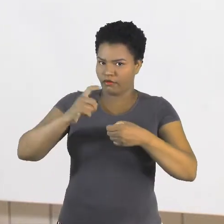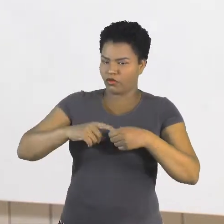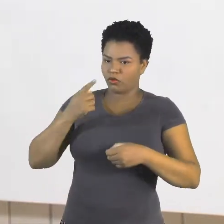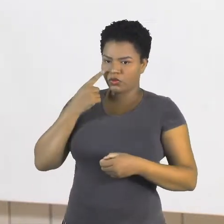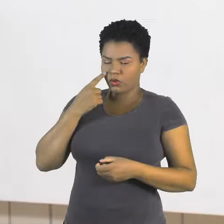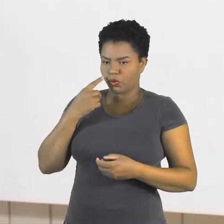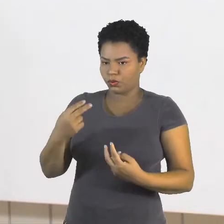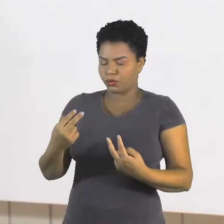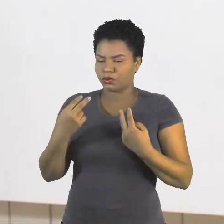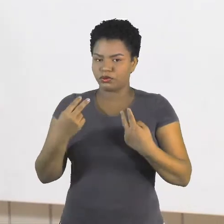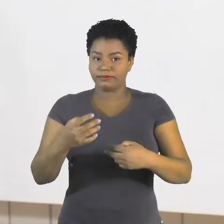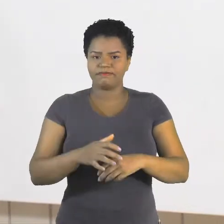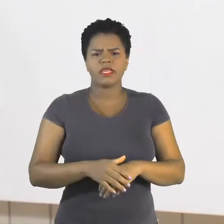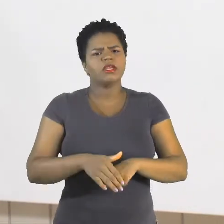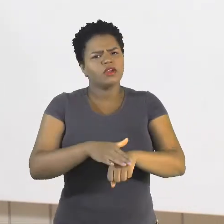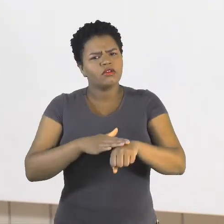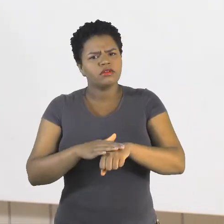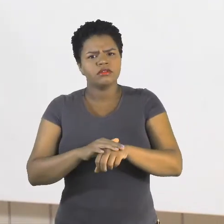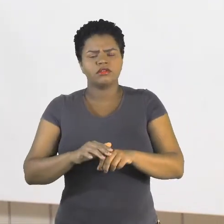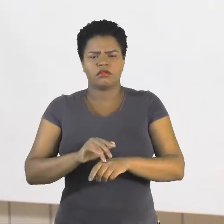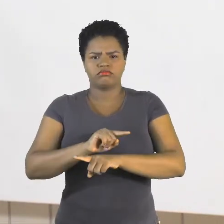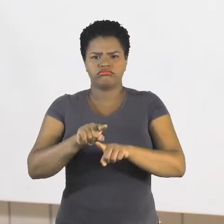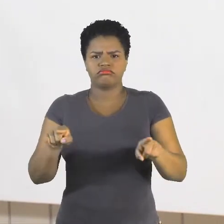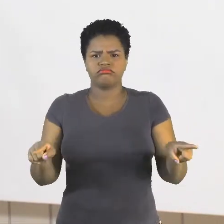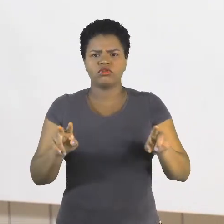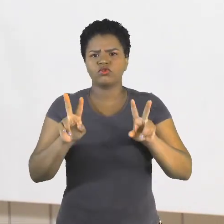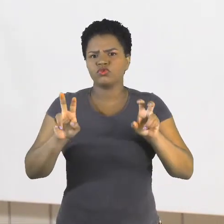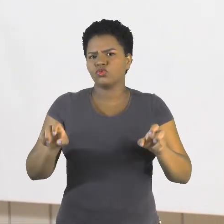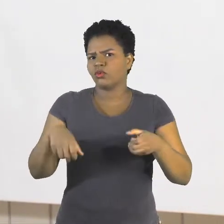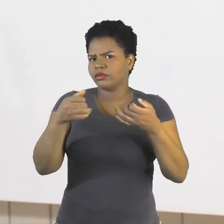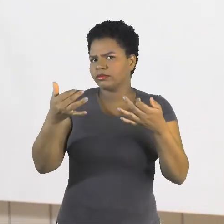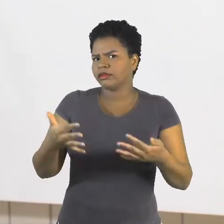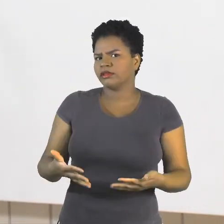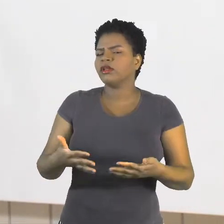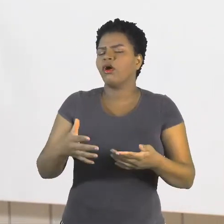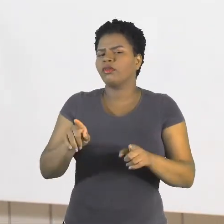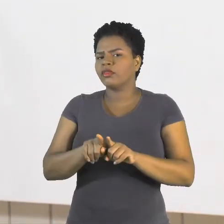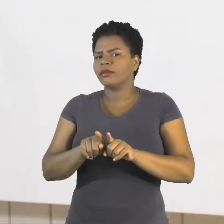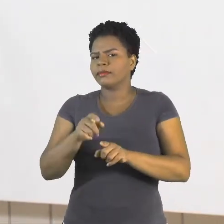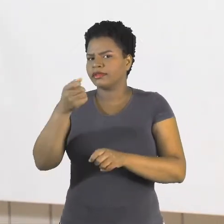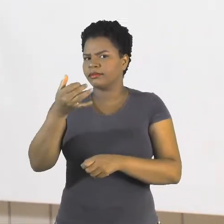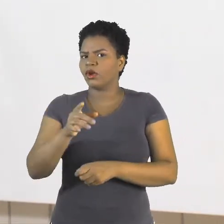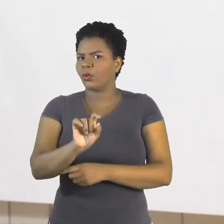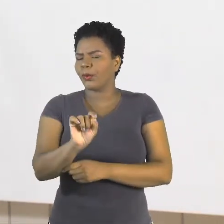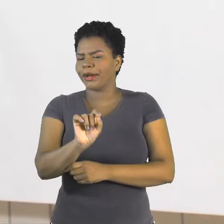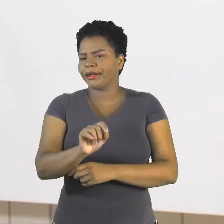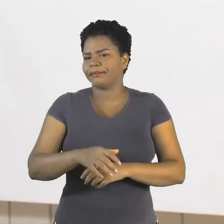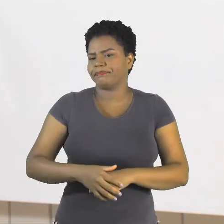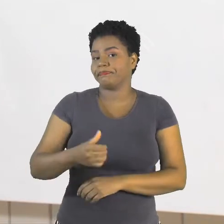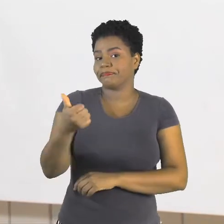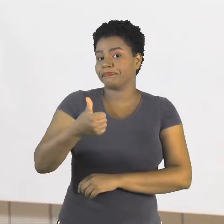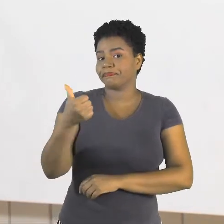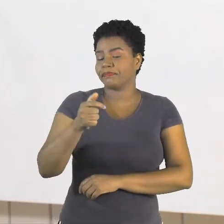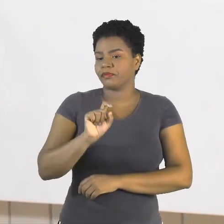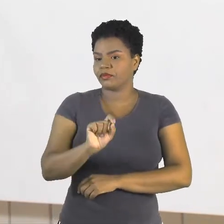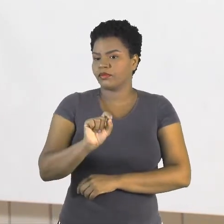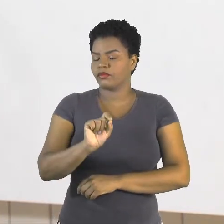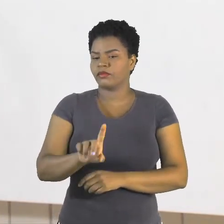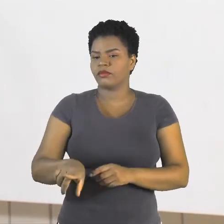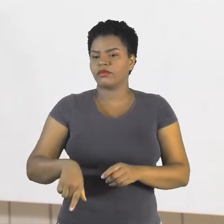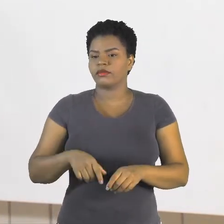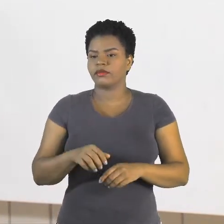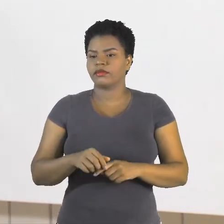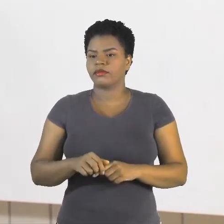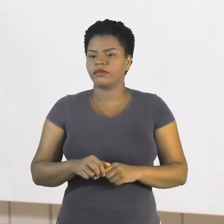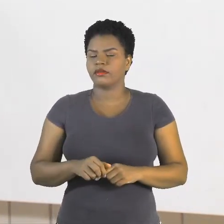Eu quero conversar com vocês a respeito dessa definição e o que ela diz. Primeiro, nós vamos fazer o que, pessoal? Se lá